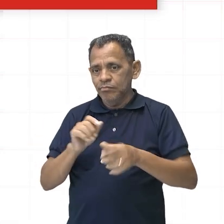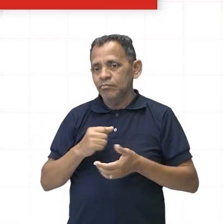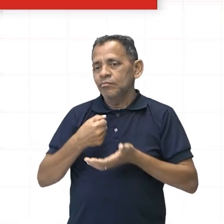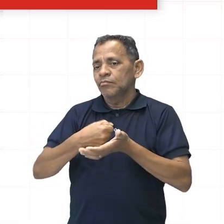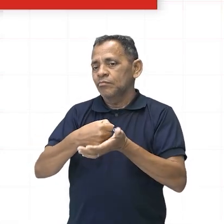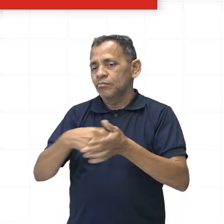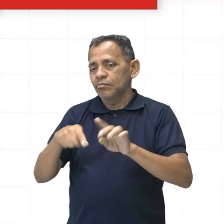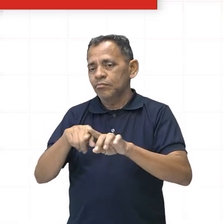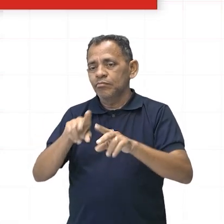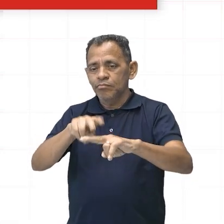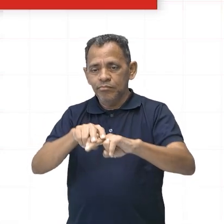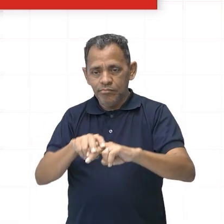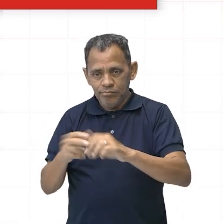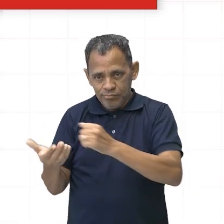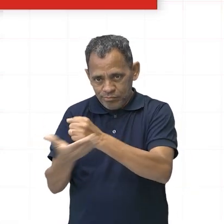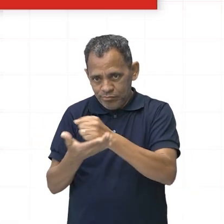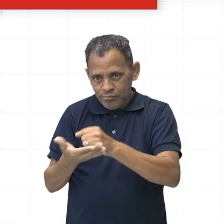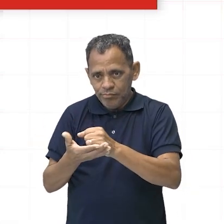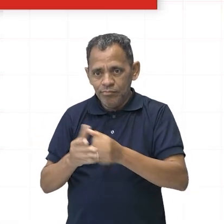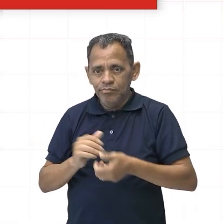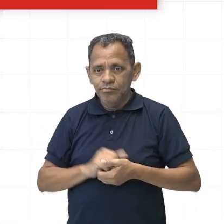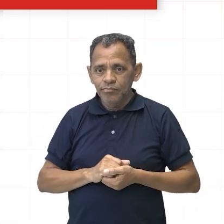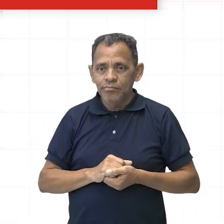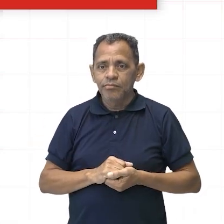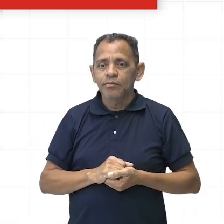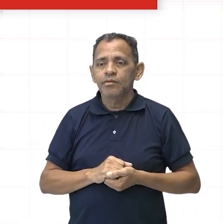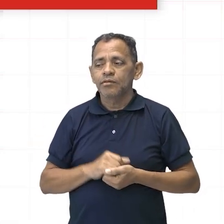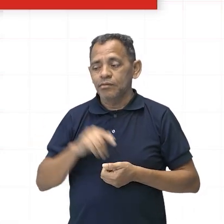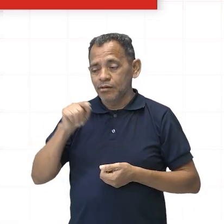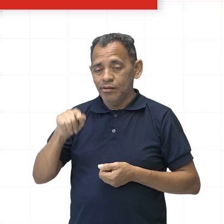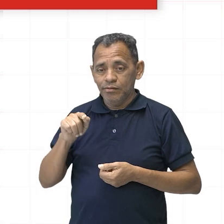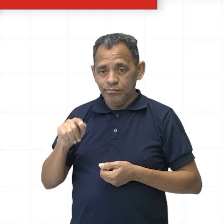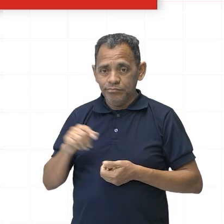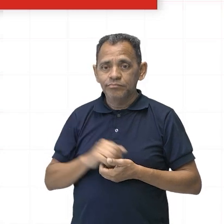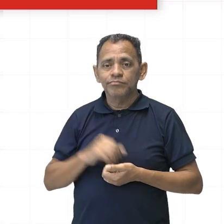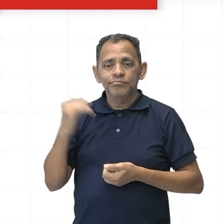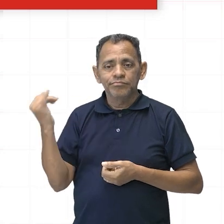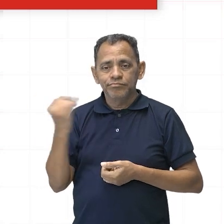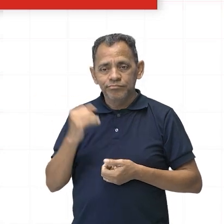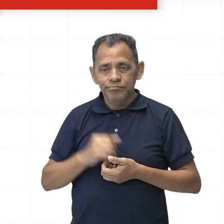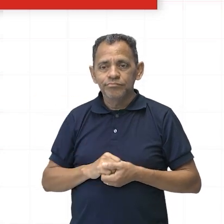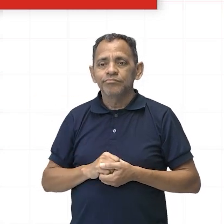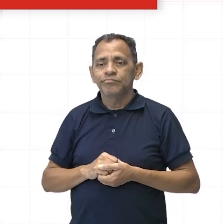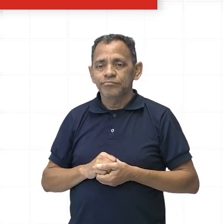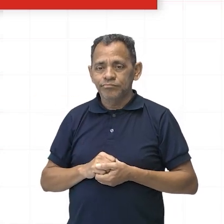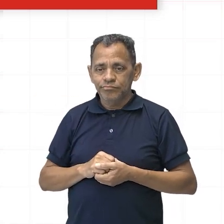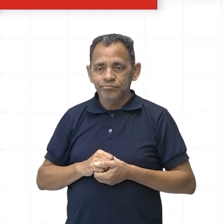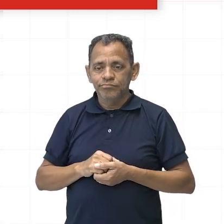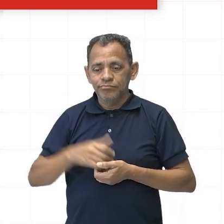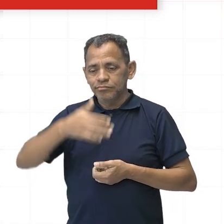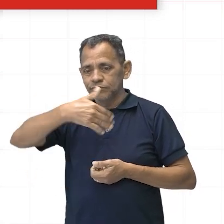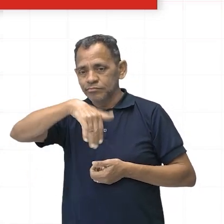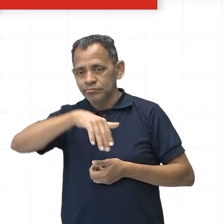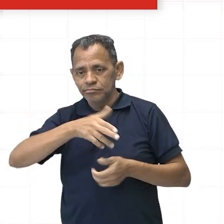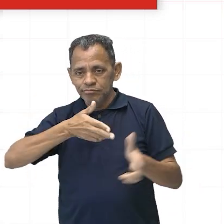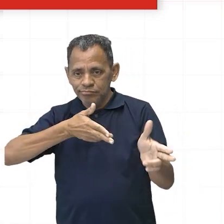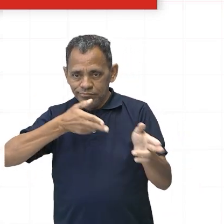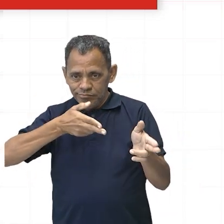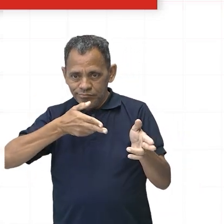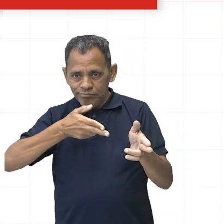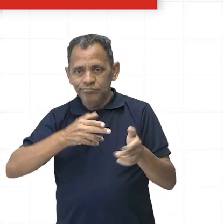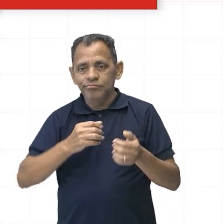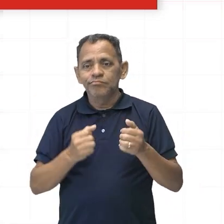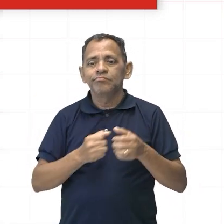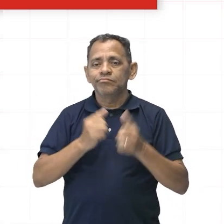a Síria acaba sendo um grande e importante cliente em relação à indústria armamentista que acaba vindo